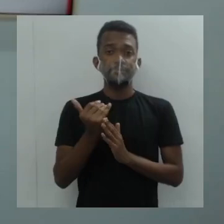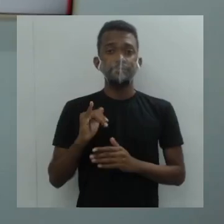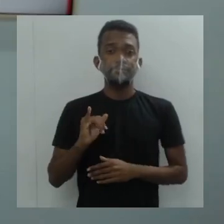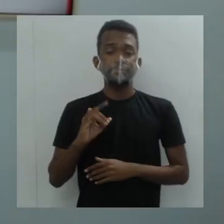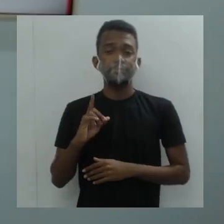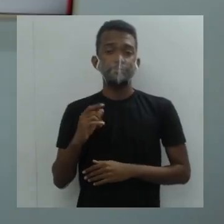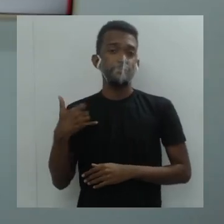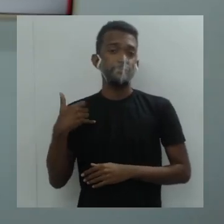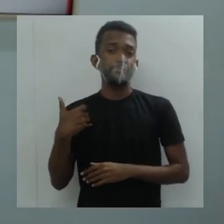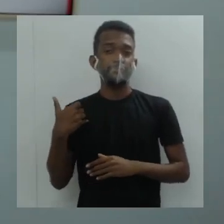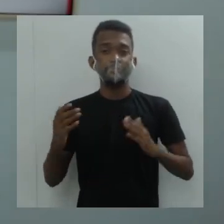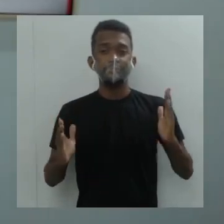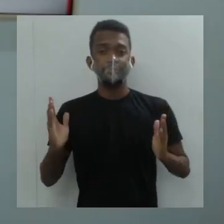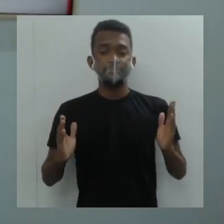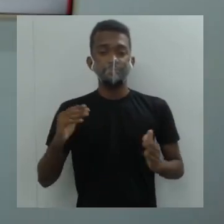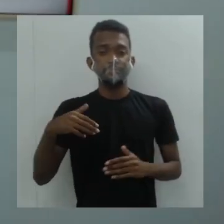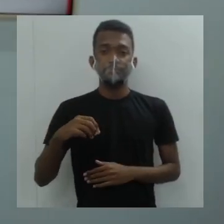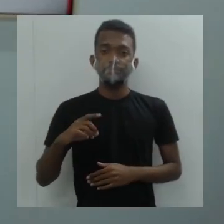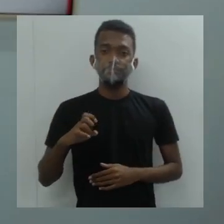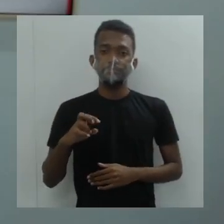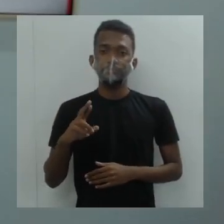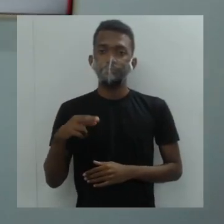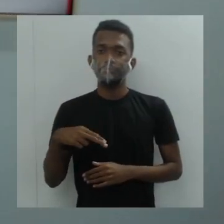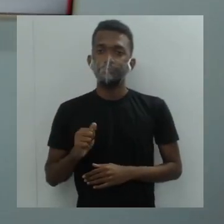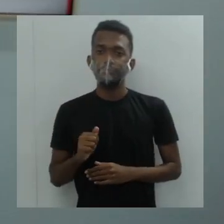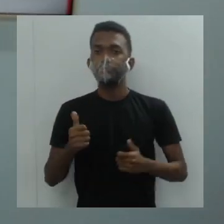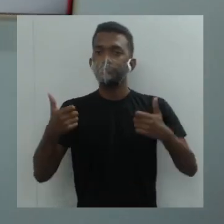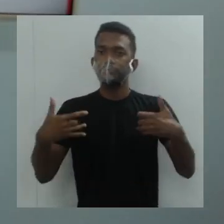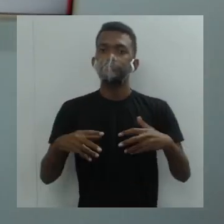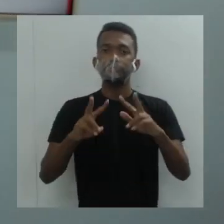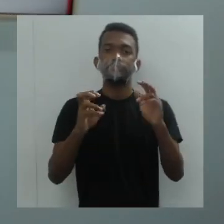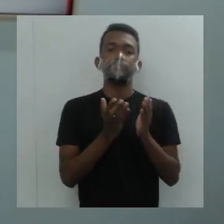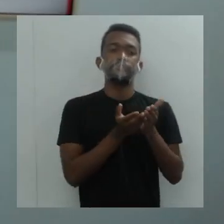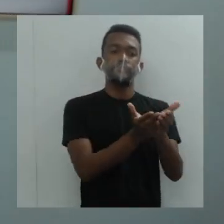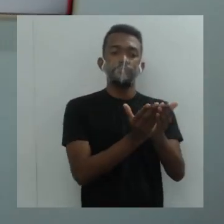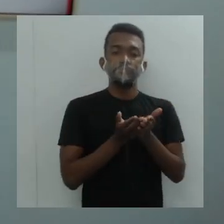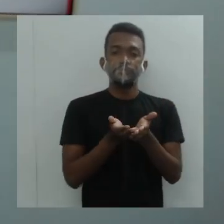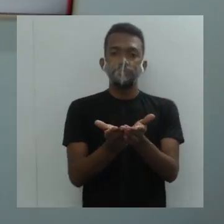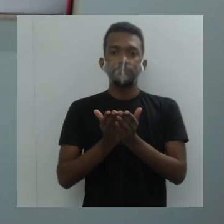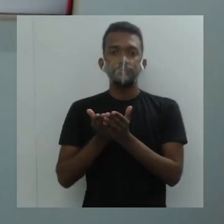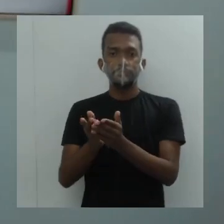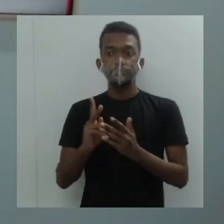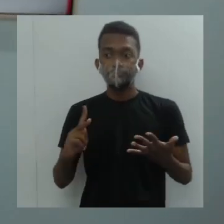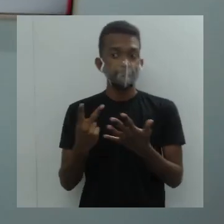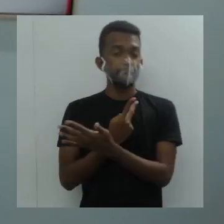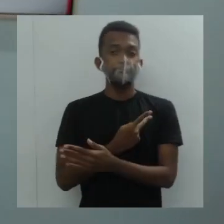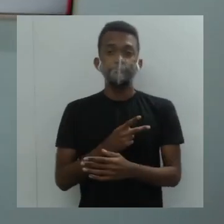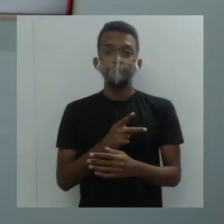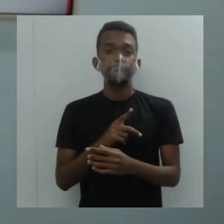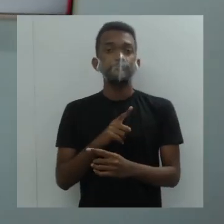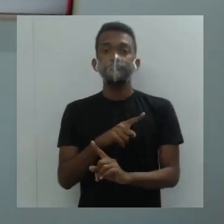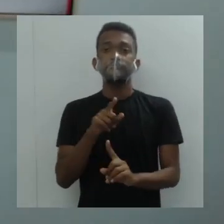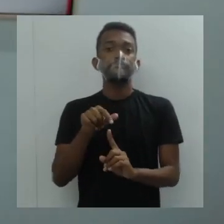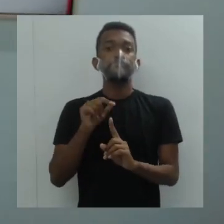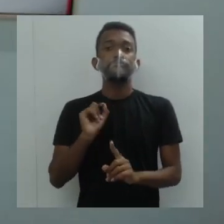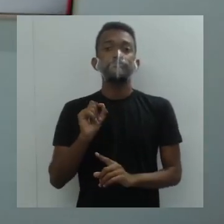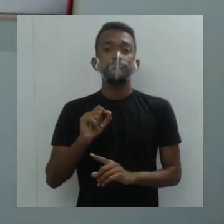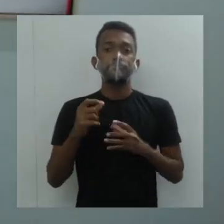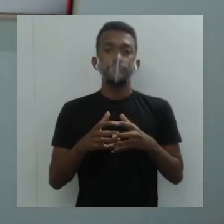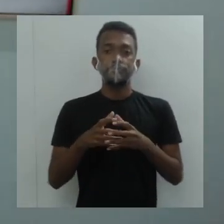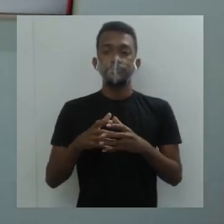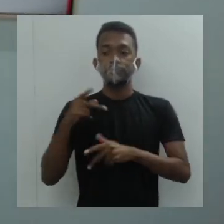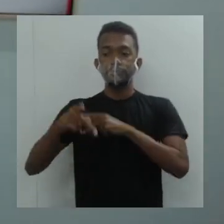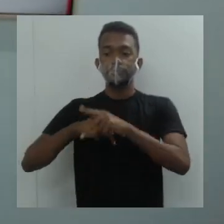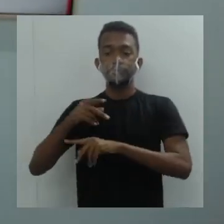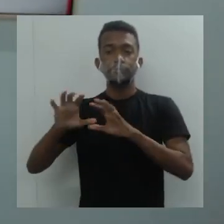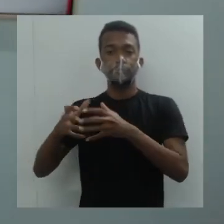que a gente vai falar das grandes navegações, o que é que a gente se depara? Com esse crescimento